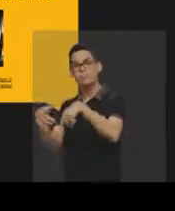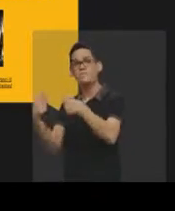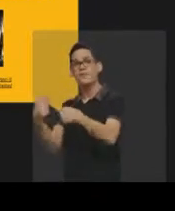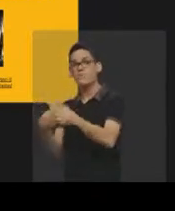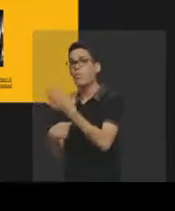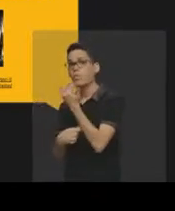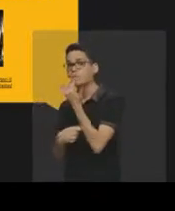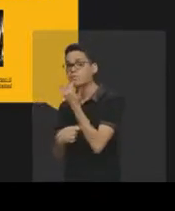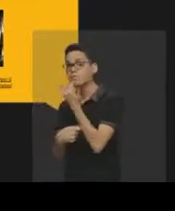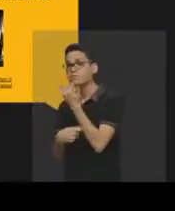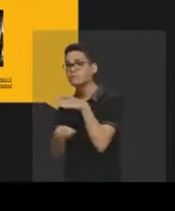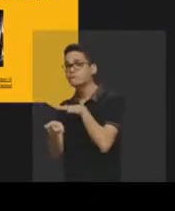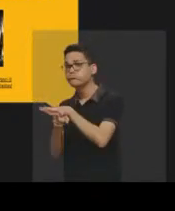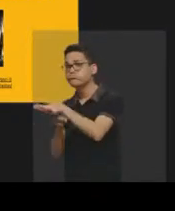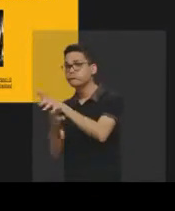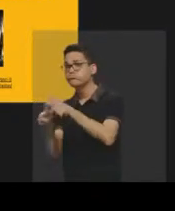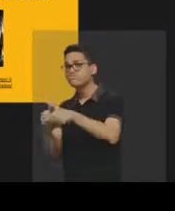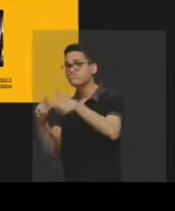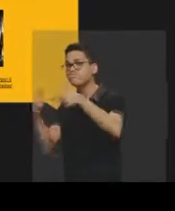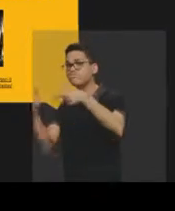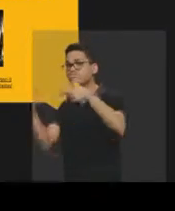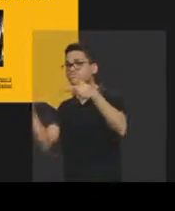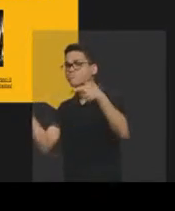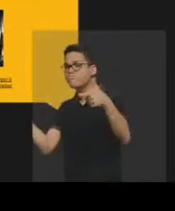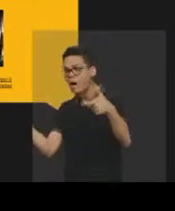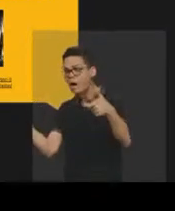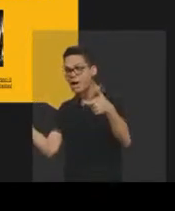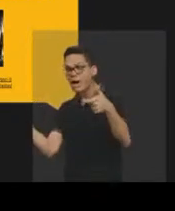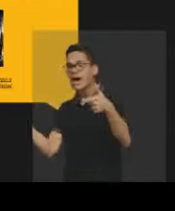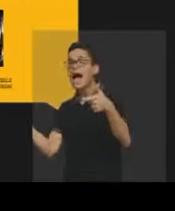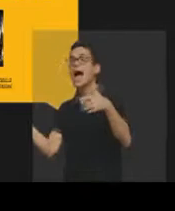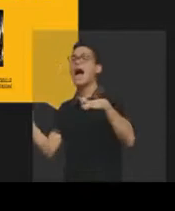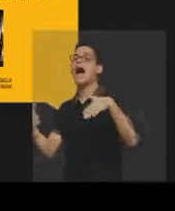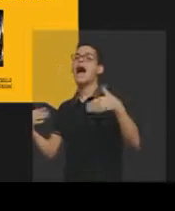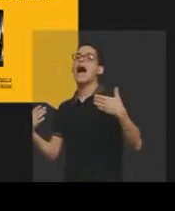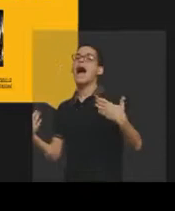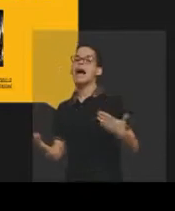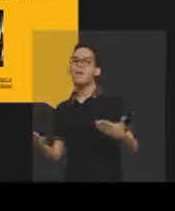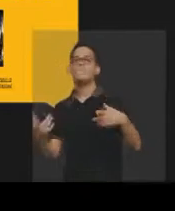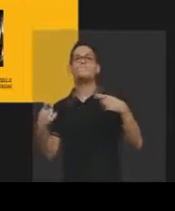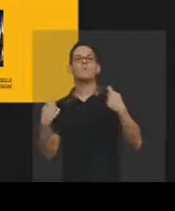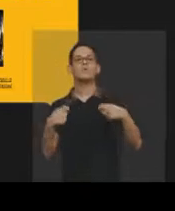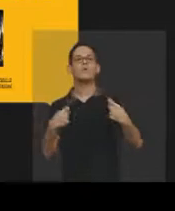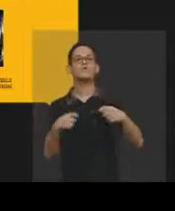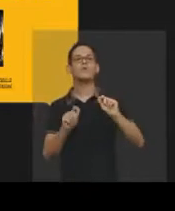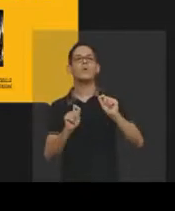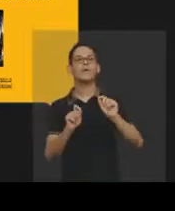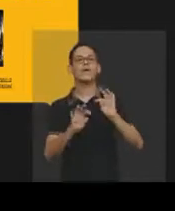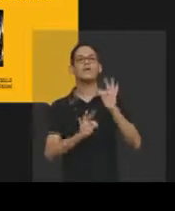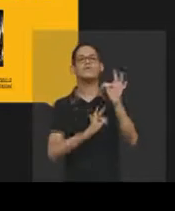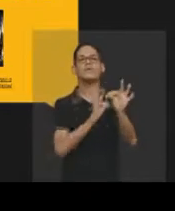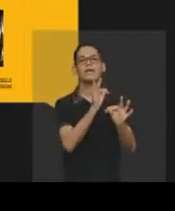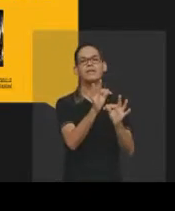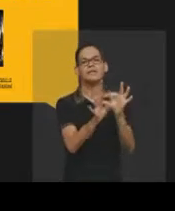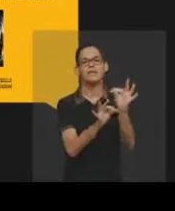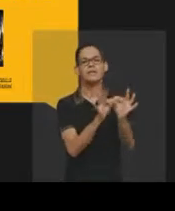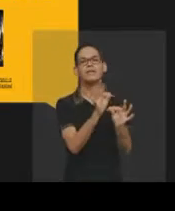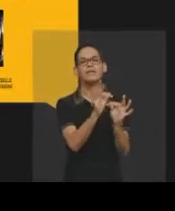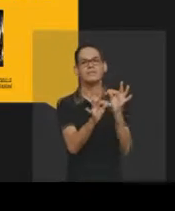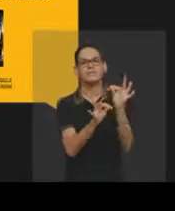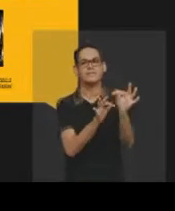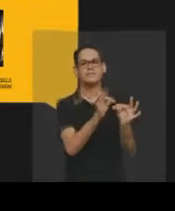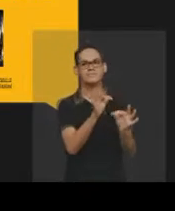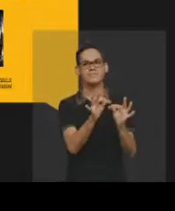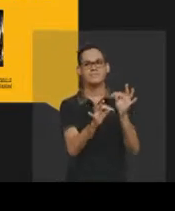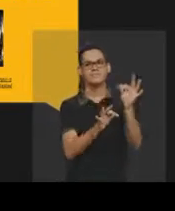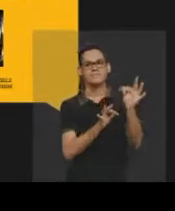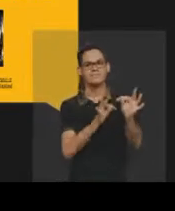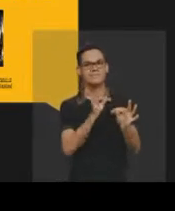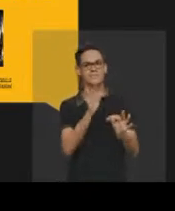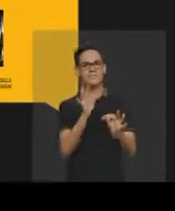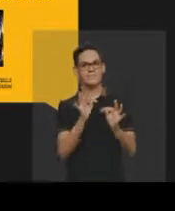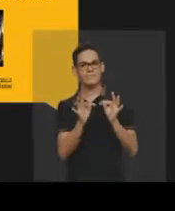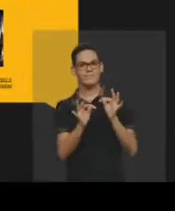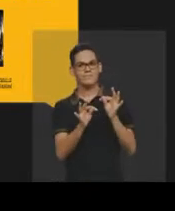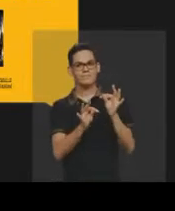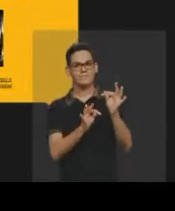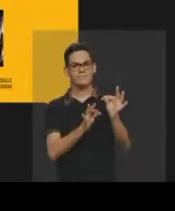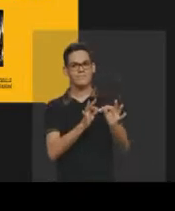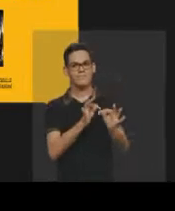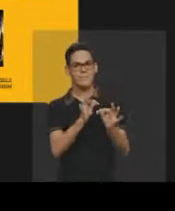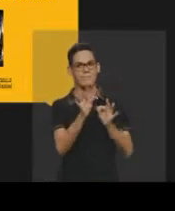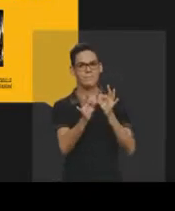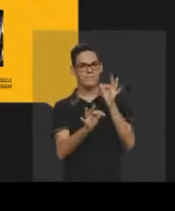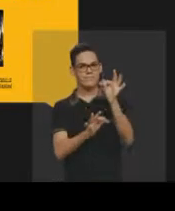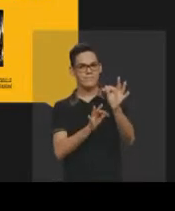alimentos, cresceu, aumentou. Então aí a mecanização tomou conta, né? Vejam bem aqui, a